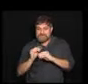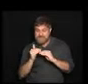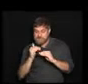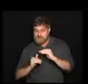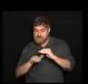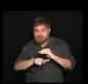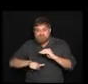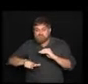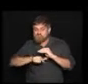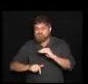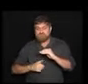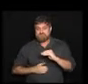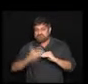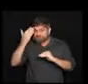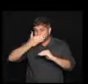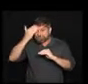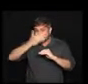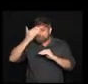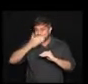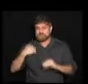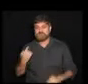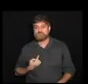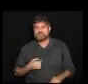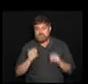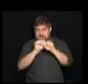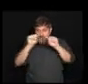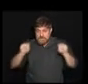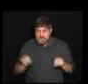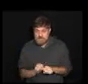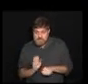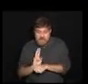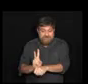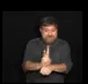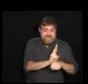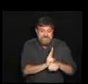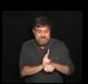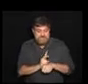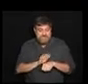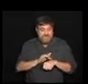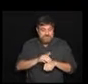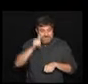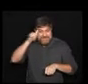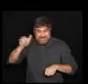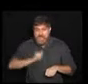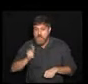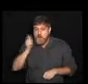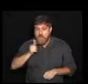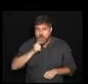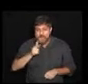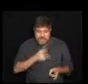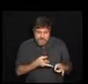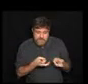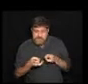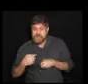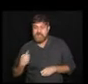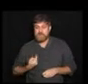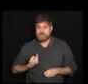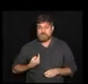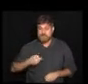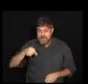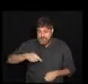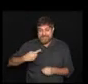seja, nós não conseguimos que os sistemas de vigilância consigam captar, não é o sistema de